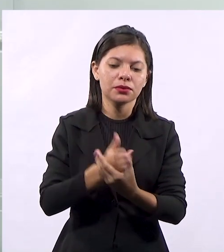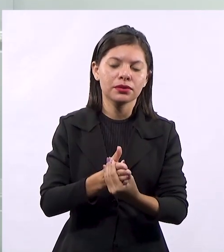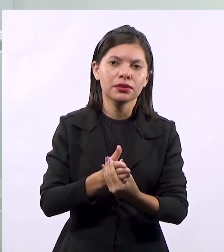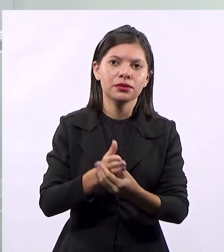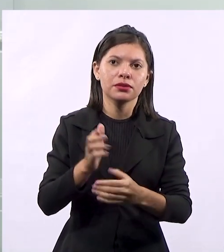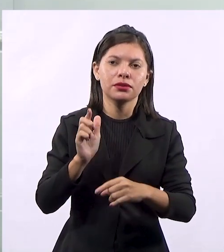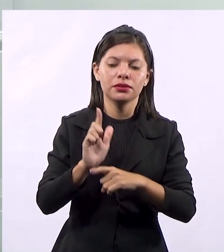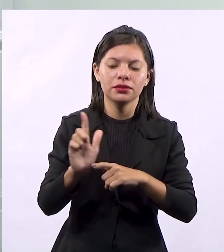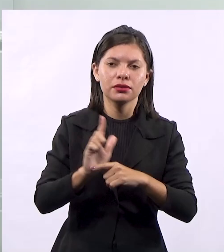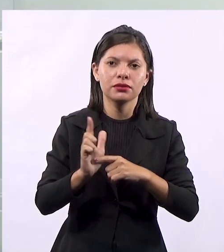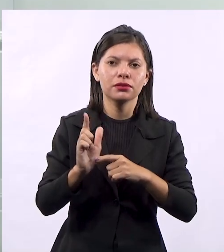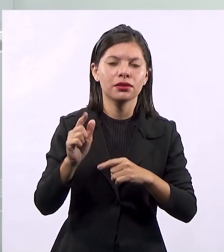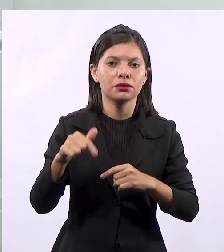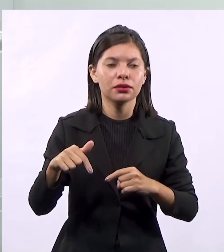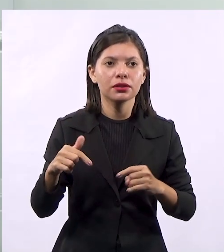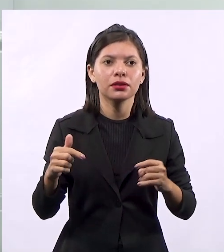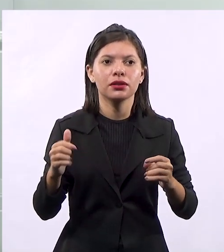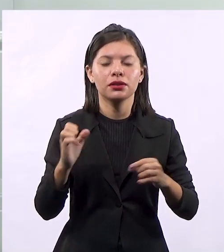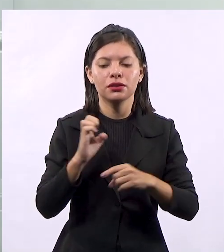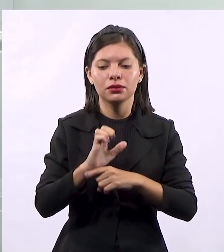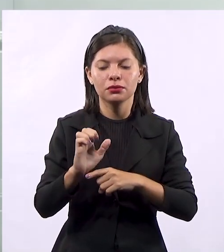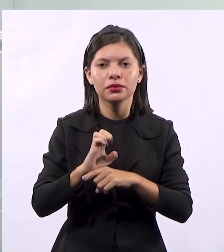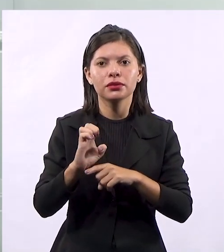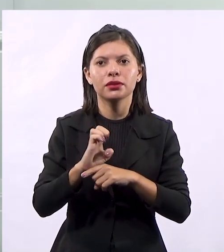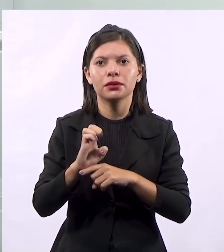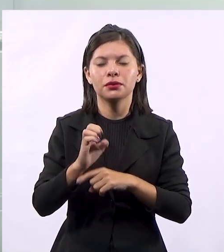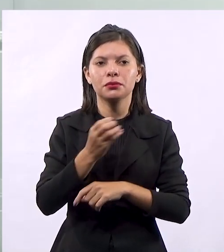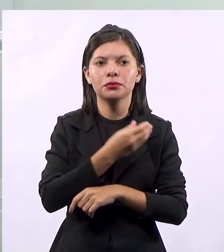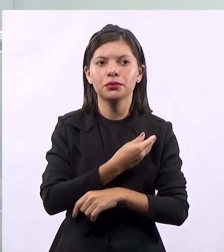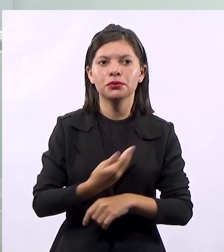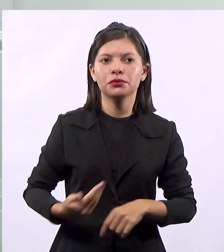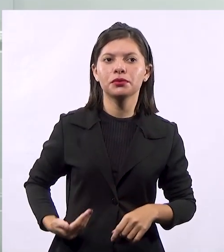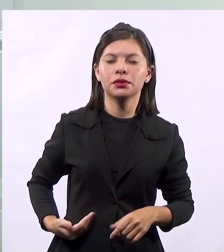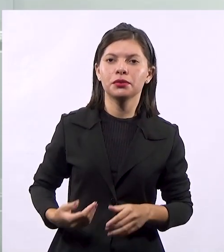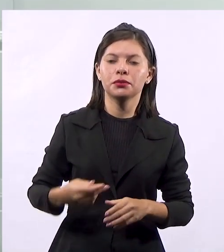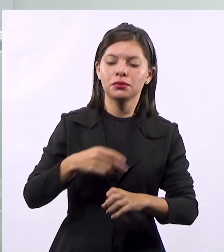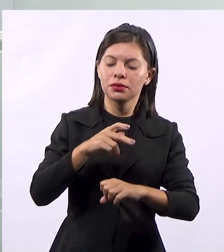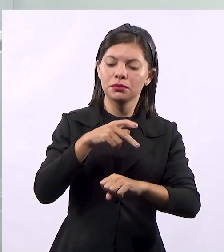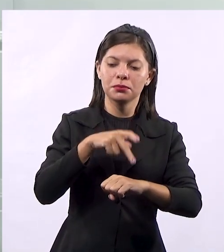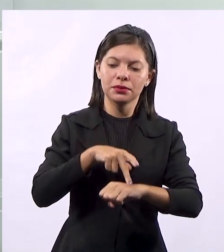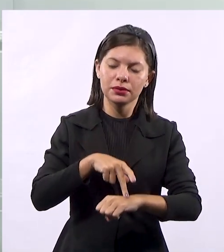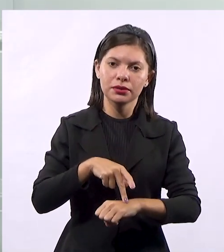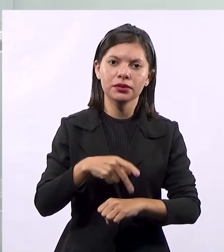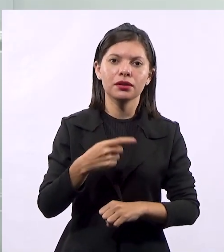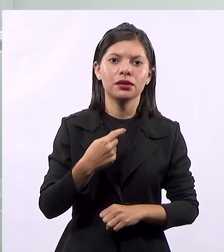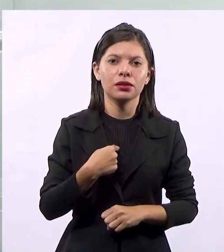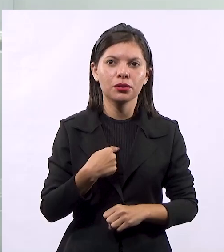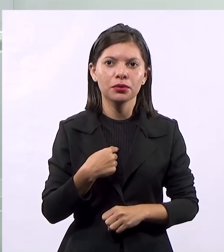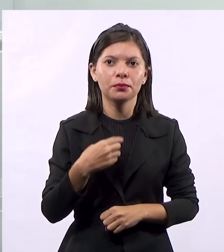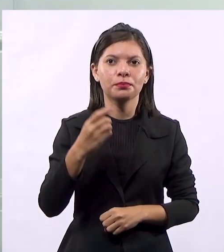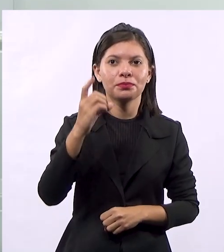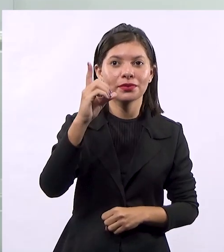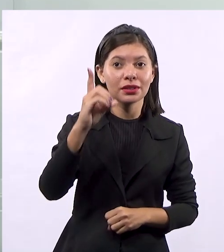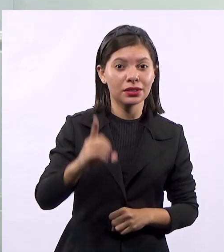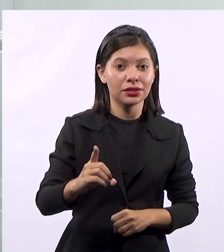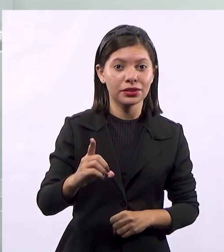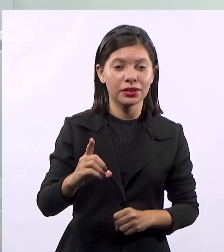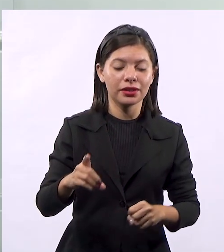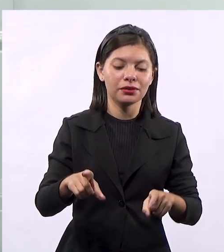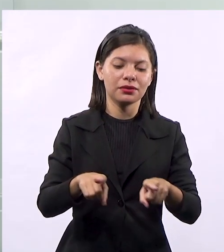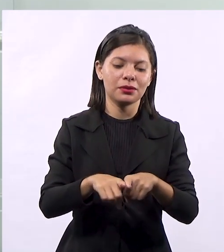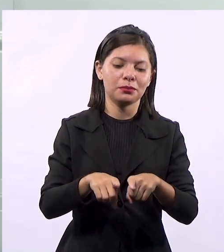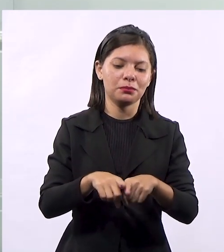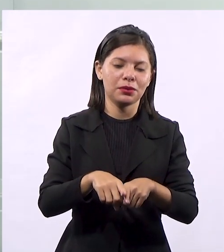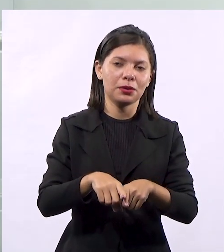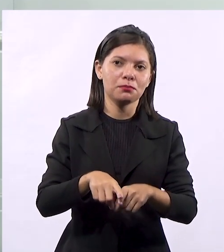política. Eu participo das atividades do Estado. Eu participo do processo de gestão do meu